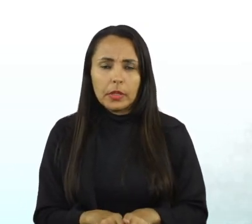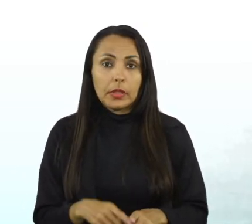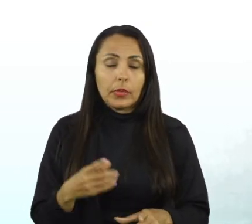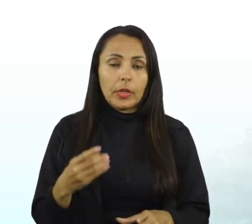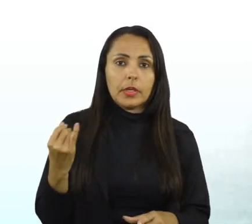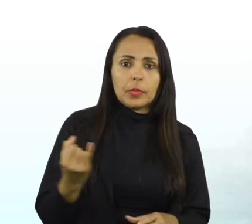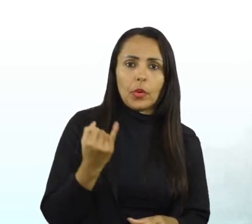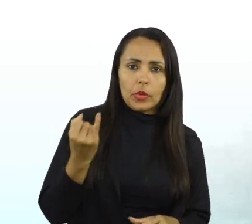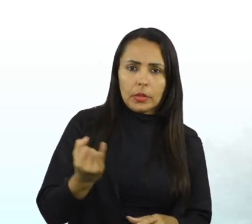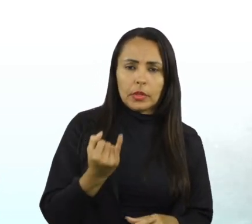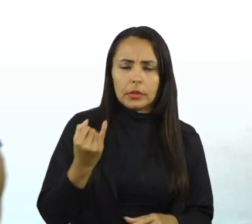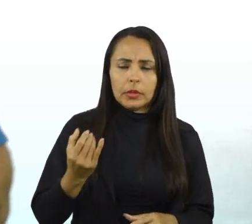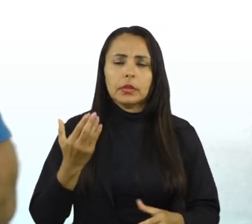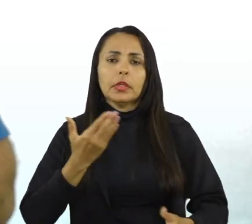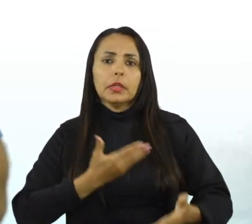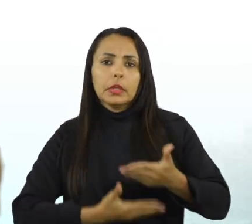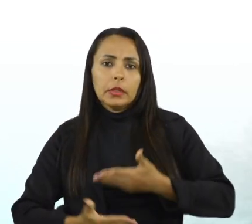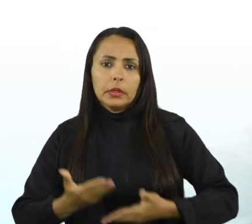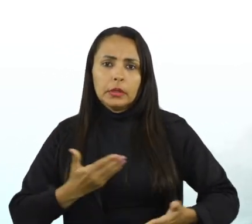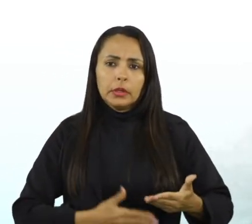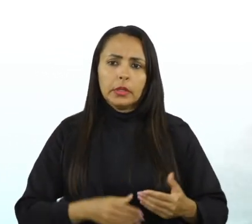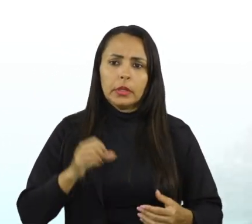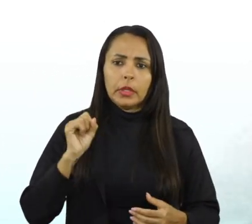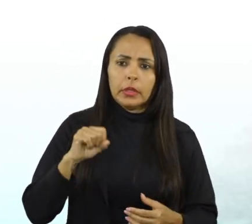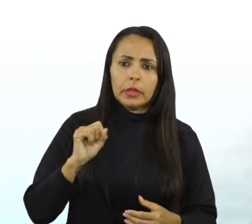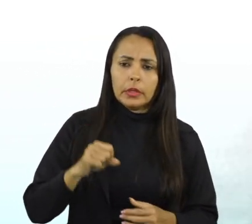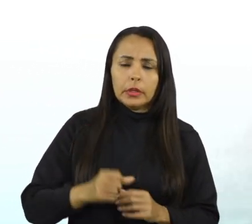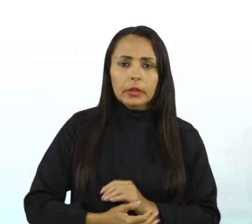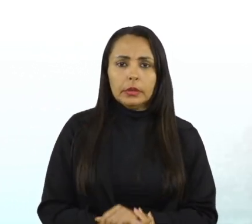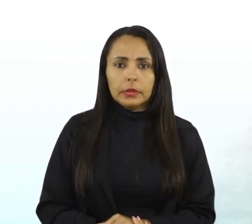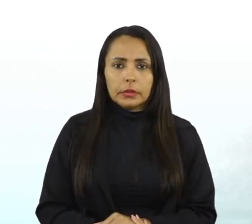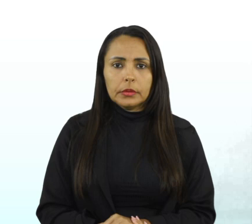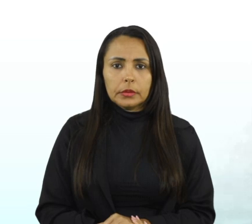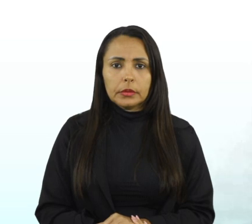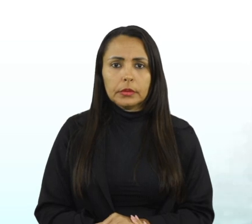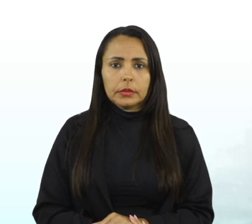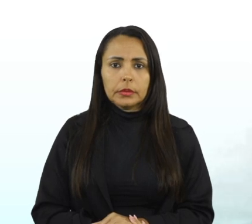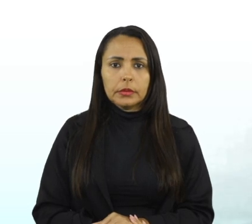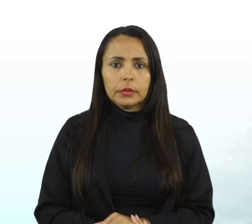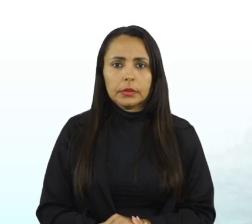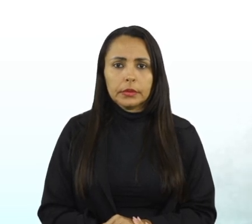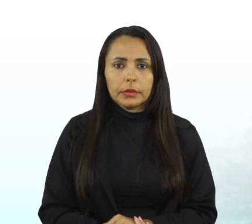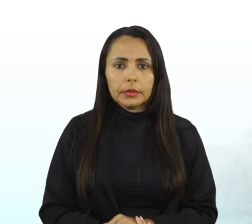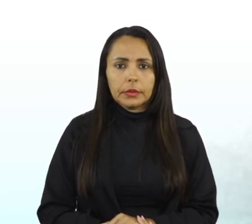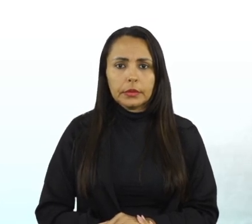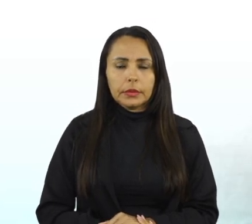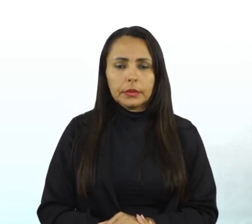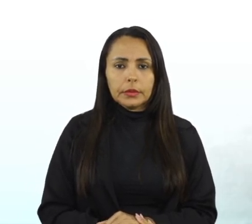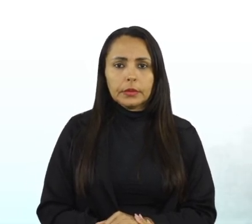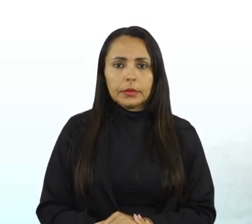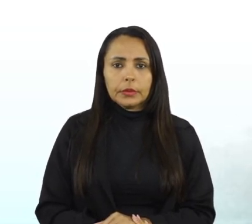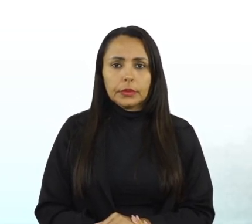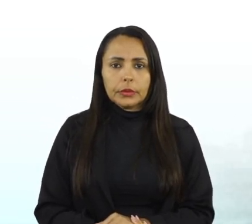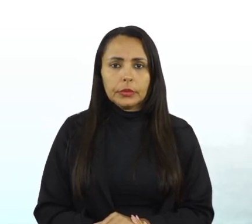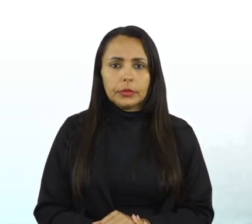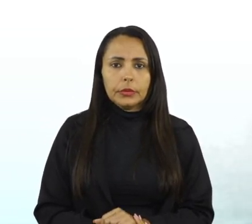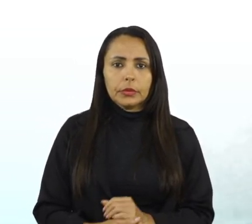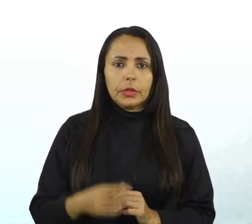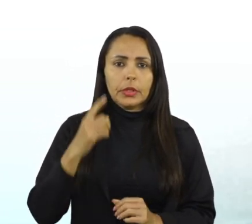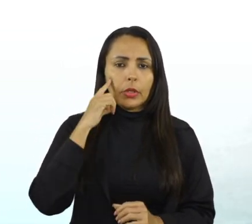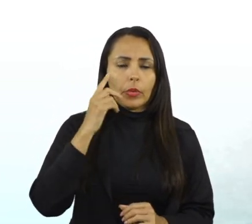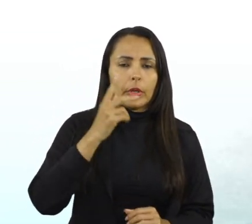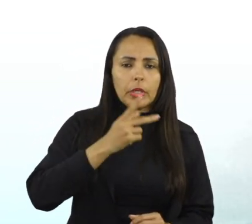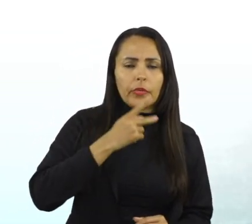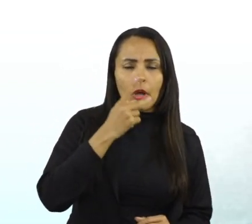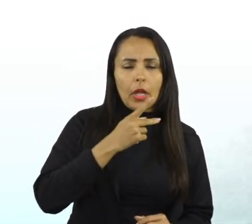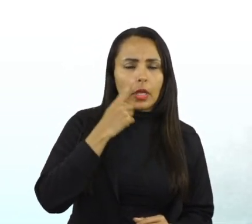muito importante que haja essa interação entre jovens e as pessoas idosas, certo? Então veja, o jovem fala de uma